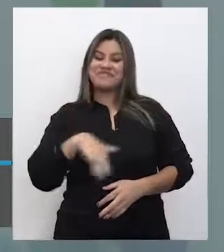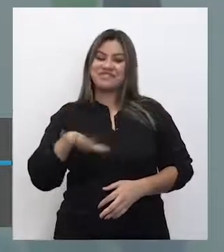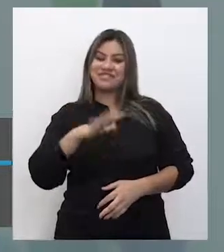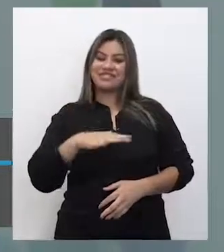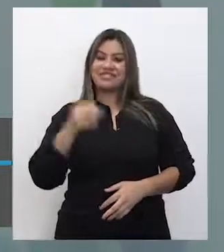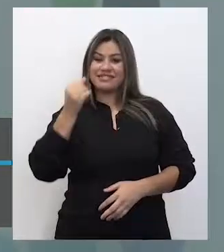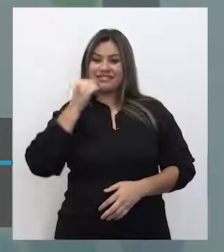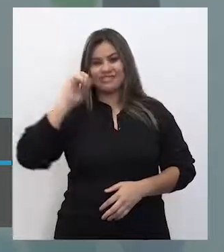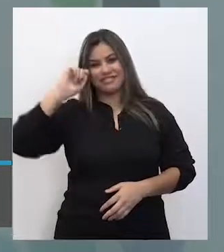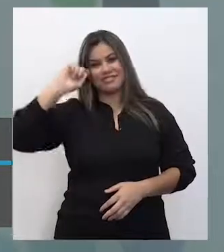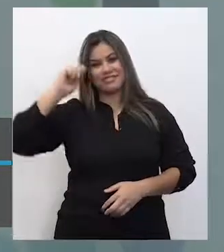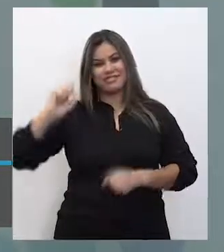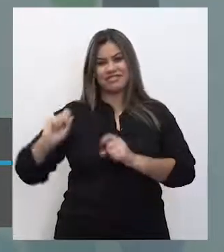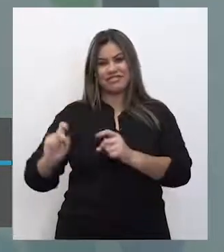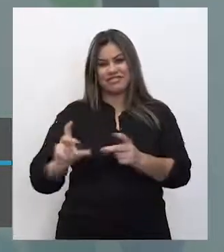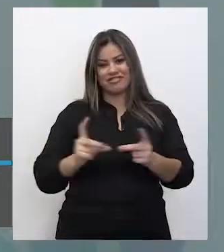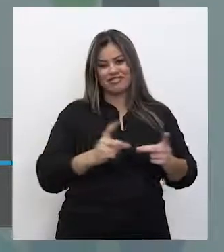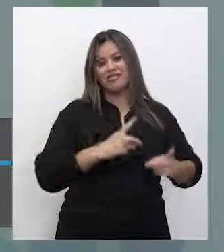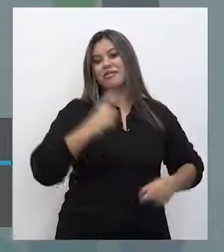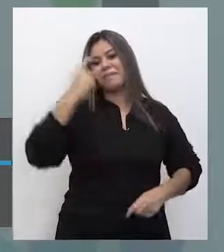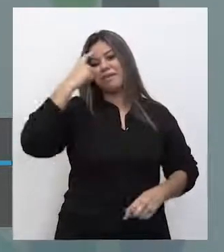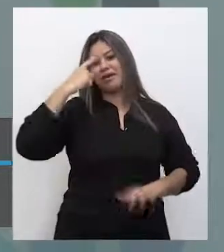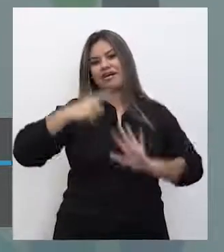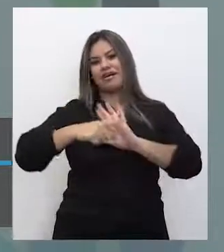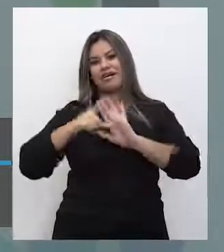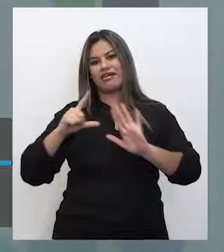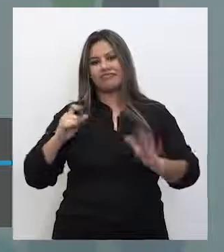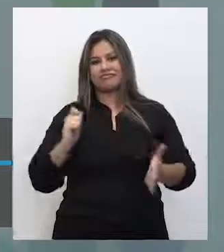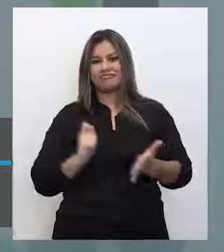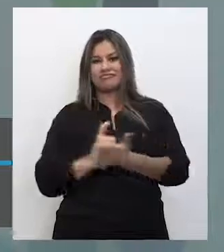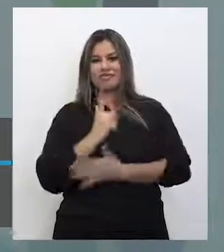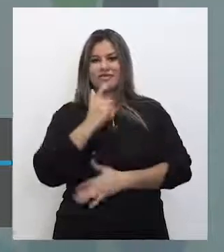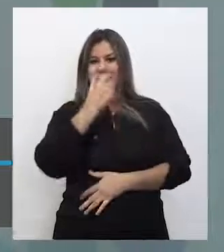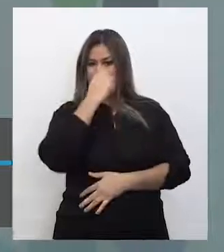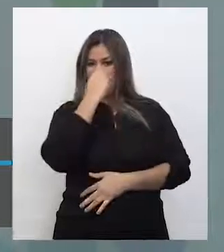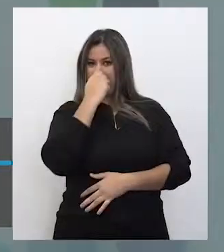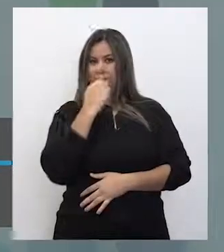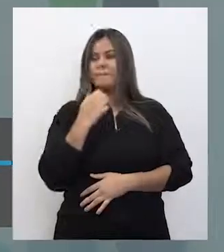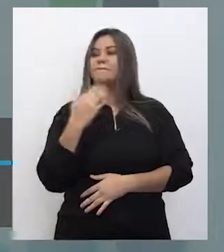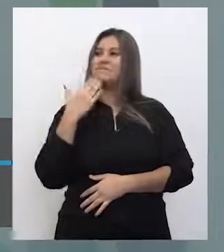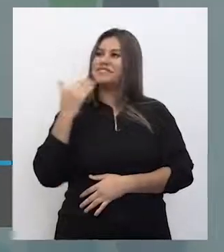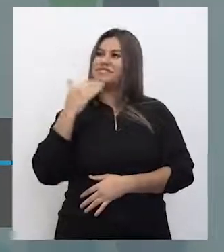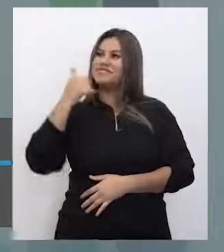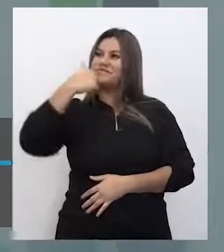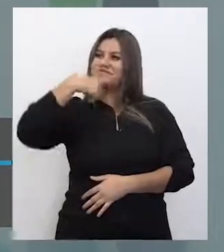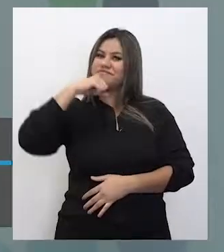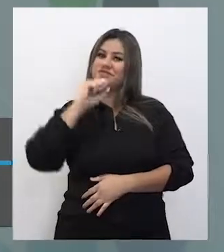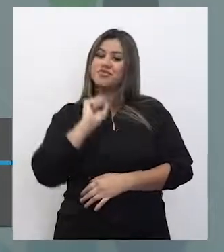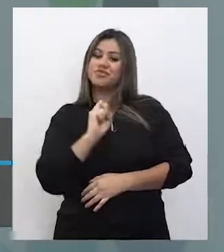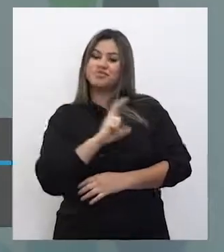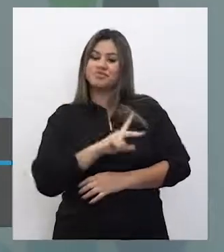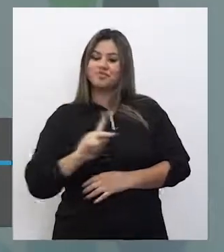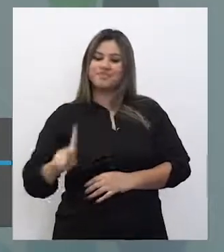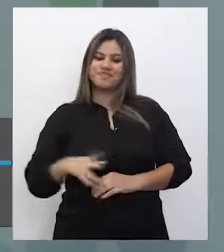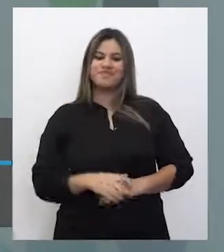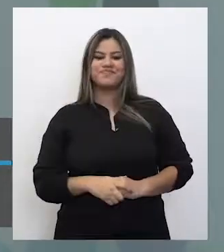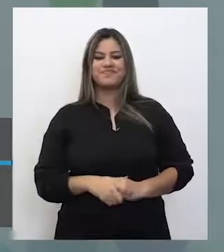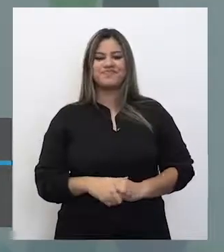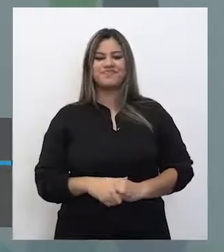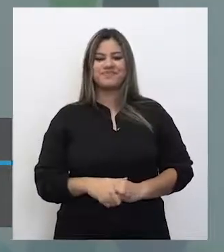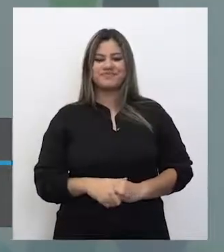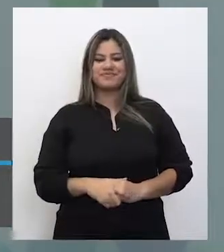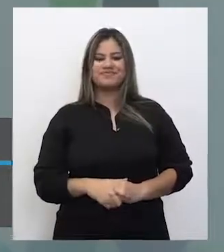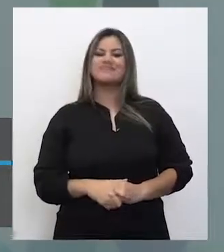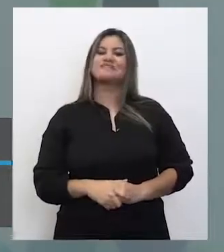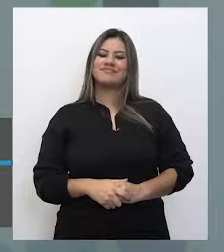Friday, todo mundo assim pensando 2 vezes antes de pedir coisa para a mãe, ou professores também, olha lá. É